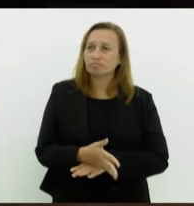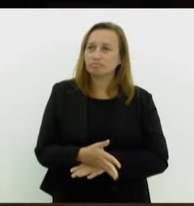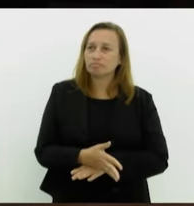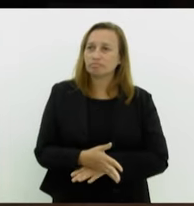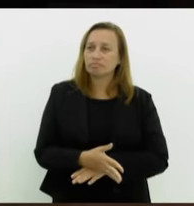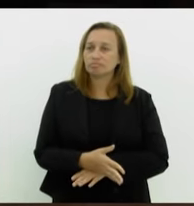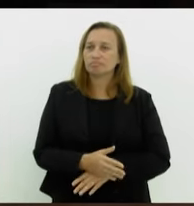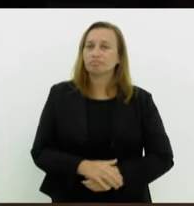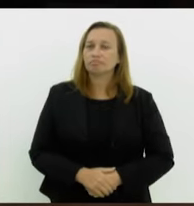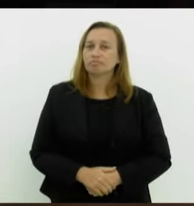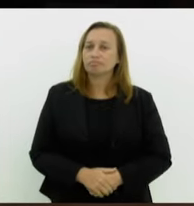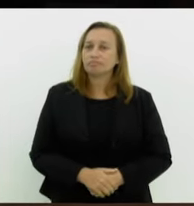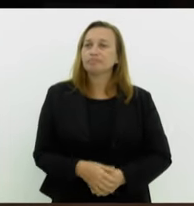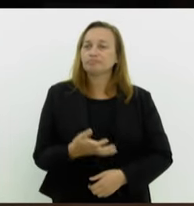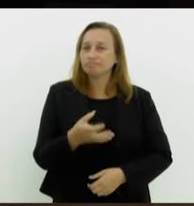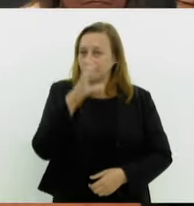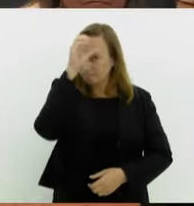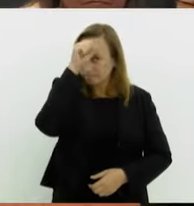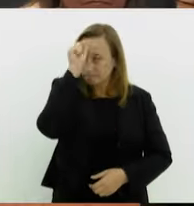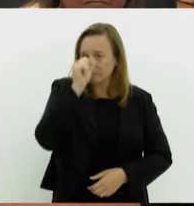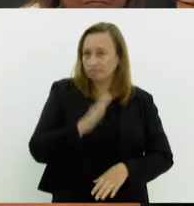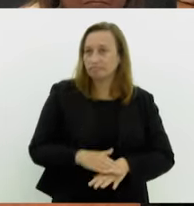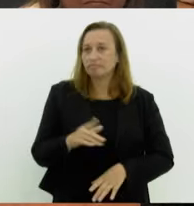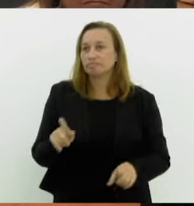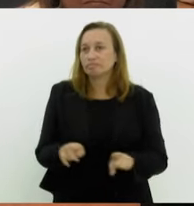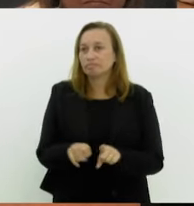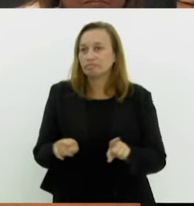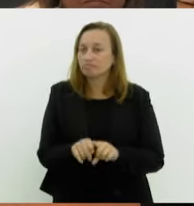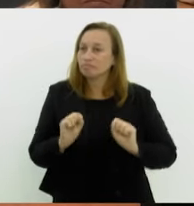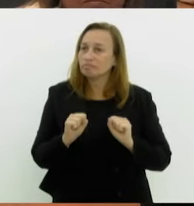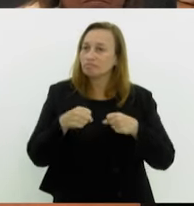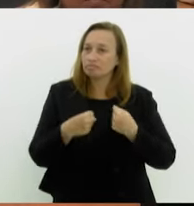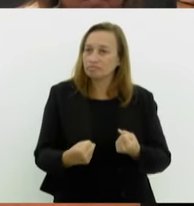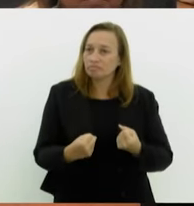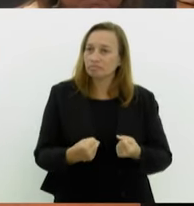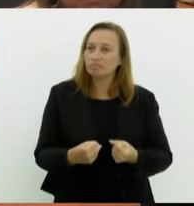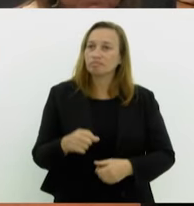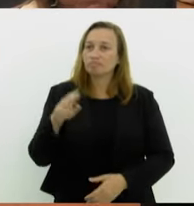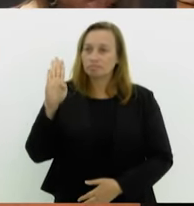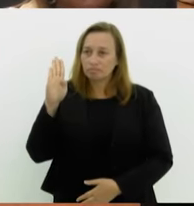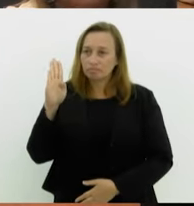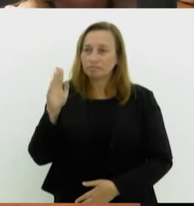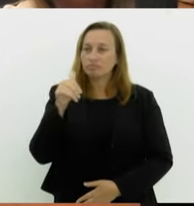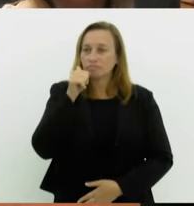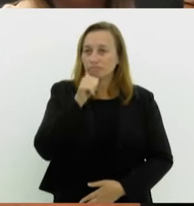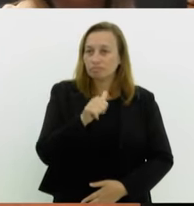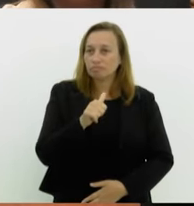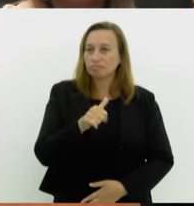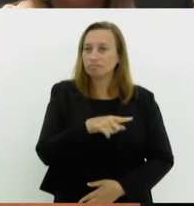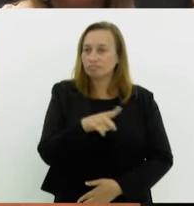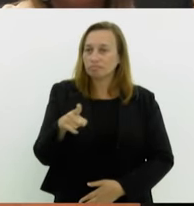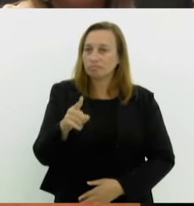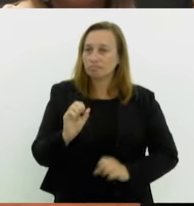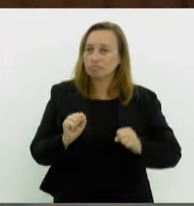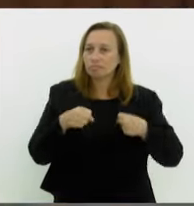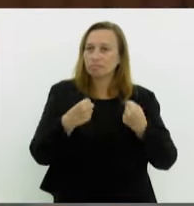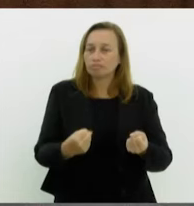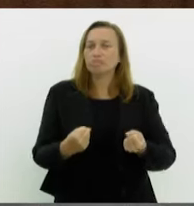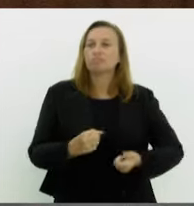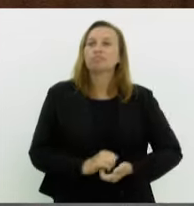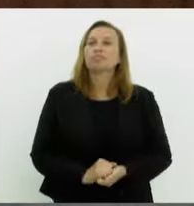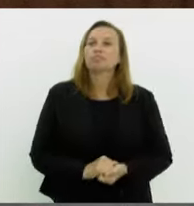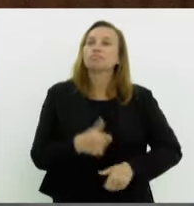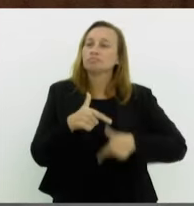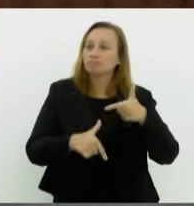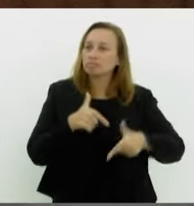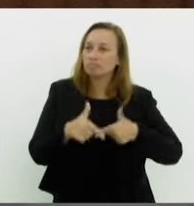eleitorais que querem aprender mais também para defender a as candidaturas femininas que elas defendem o os